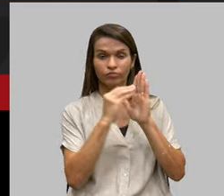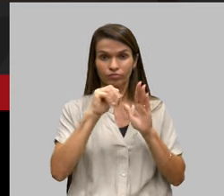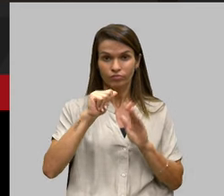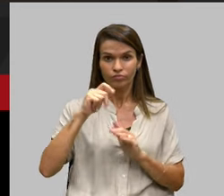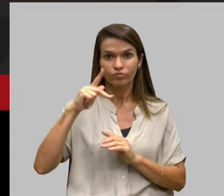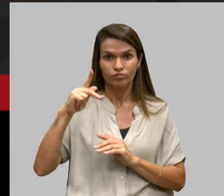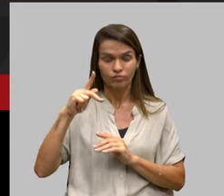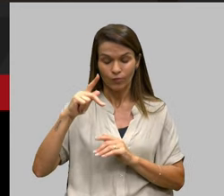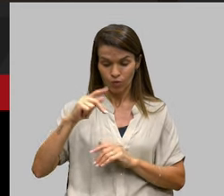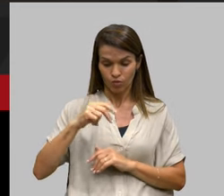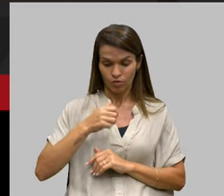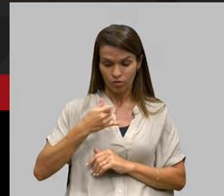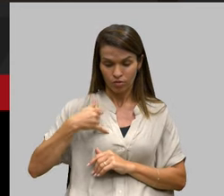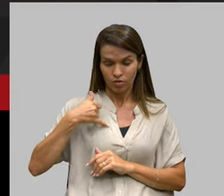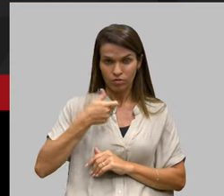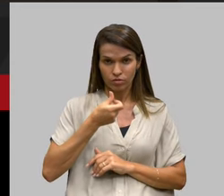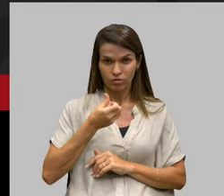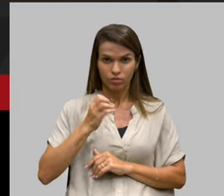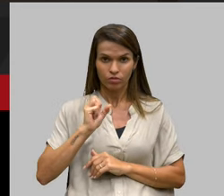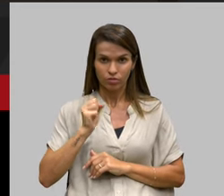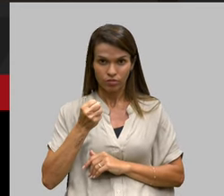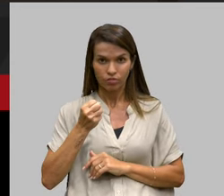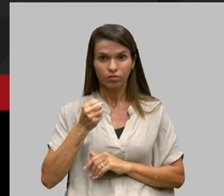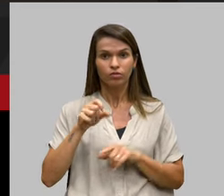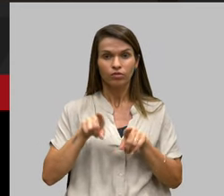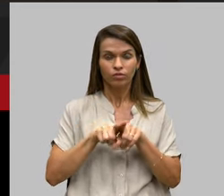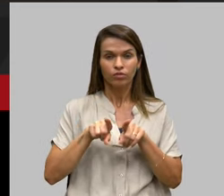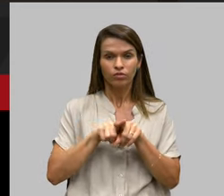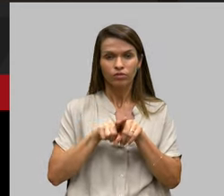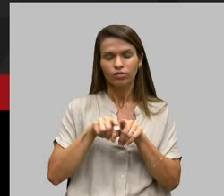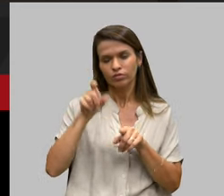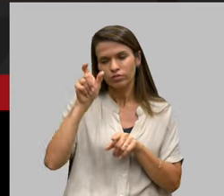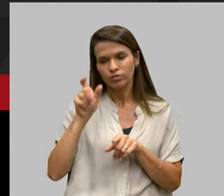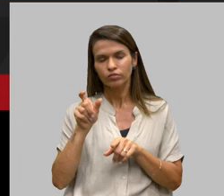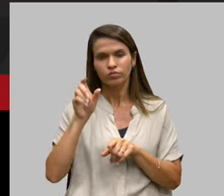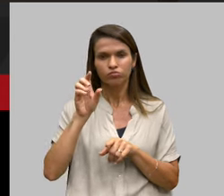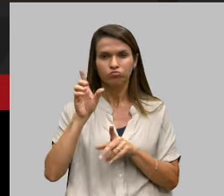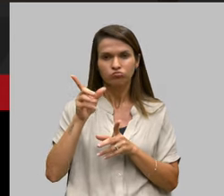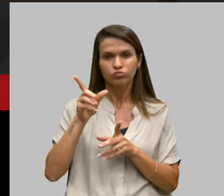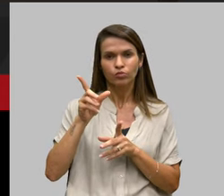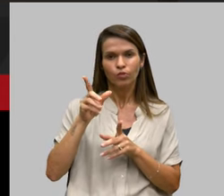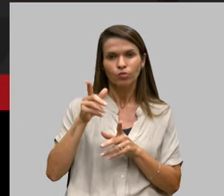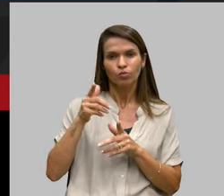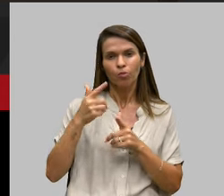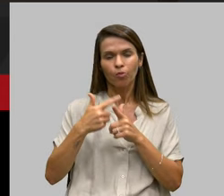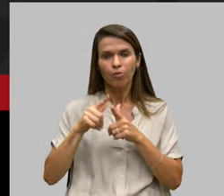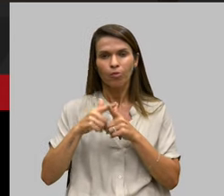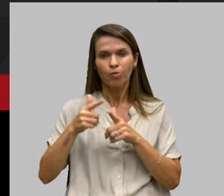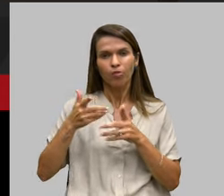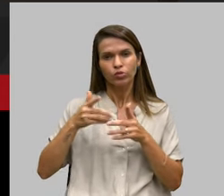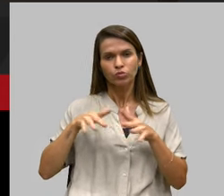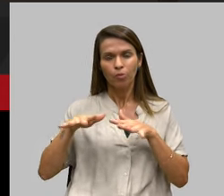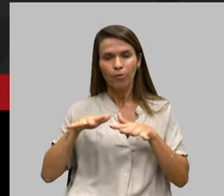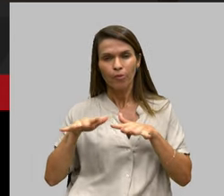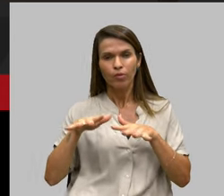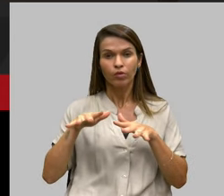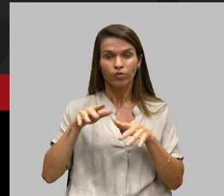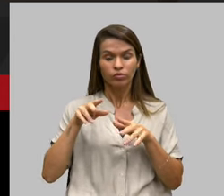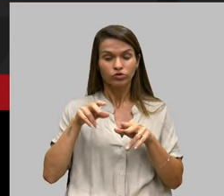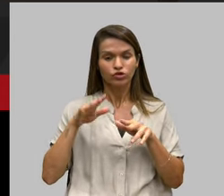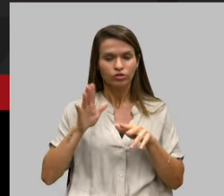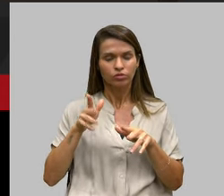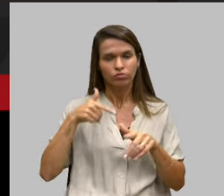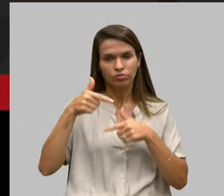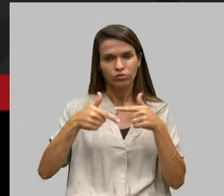68 anos de idade aposentadoria por invalidez com proventos integrais a partir de 30 anos de e